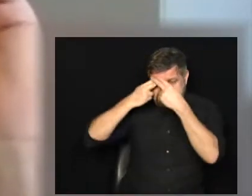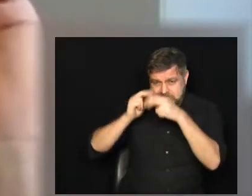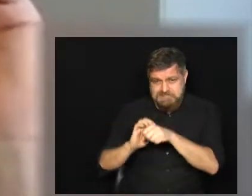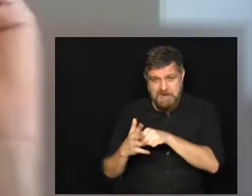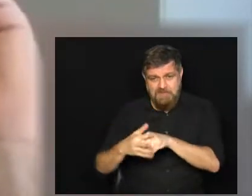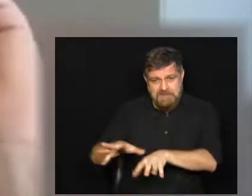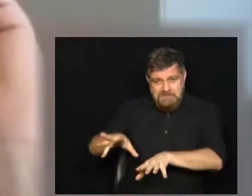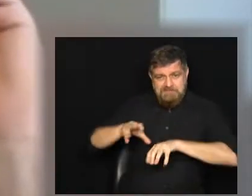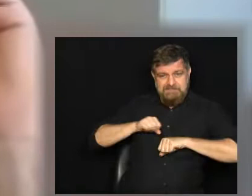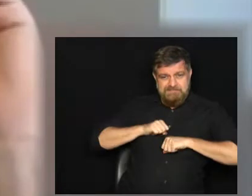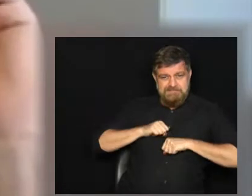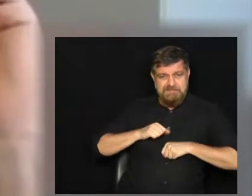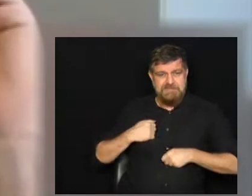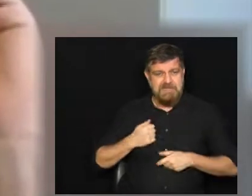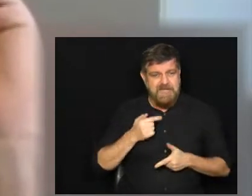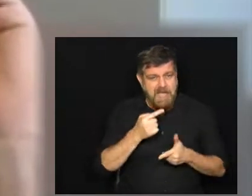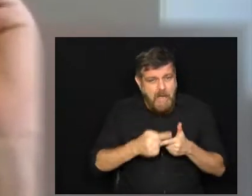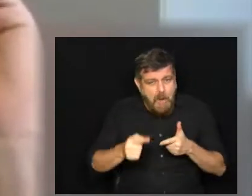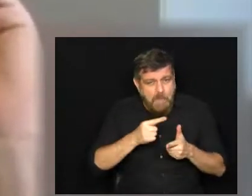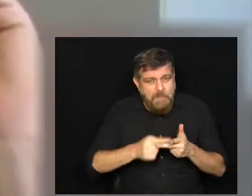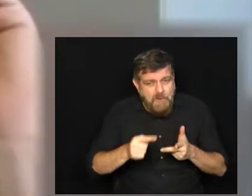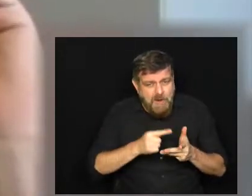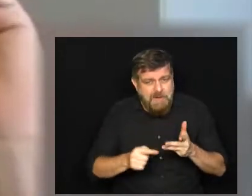Covid. É um problema.